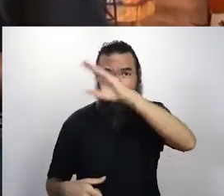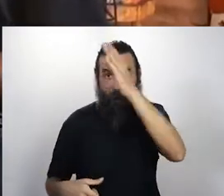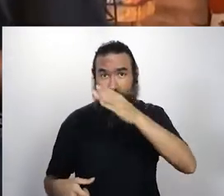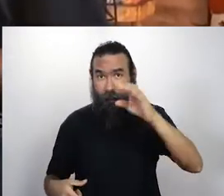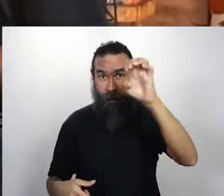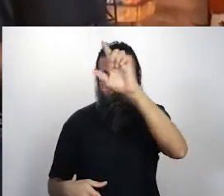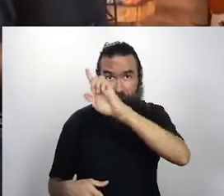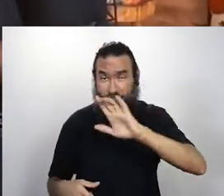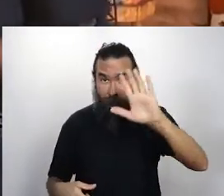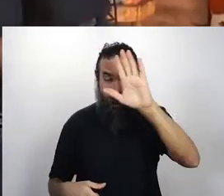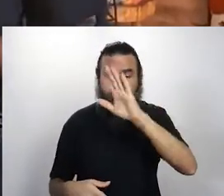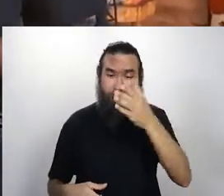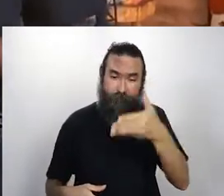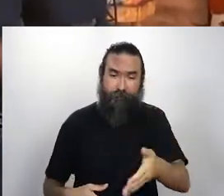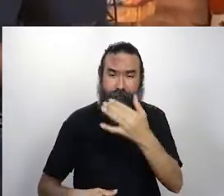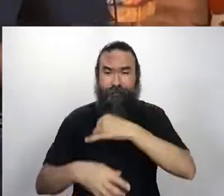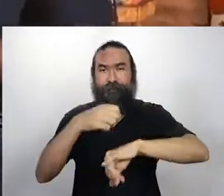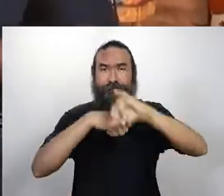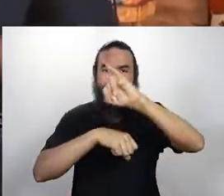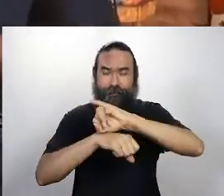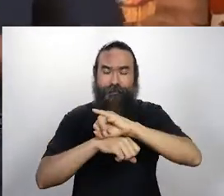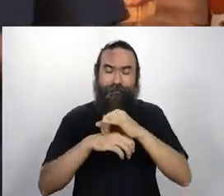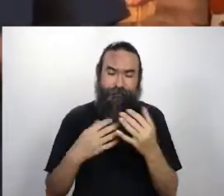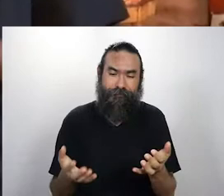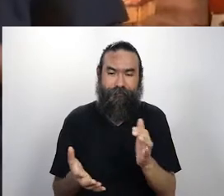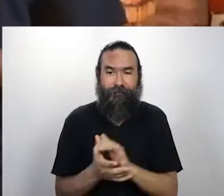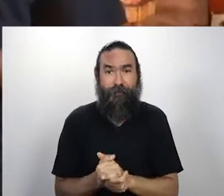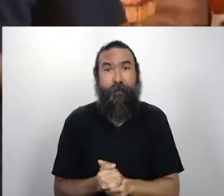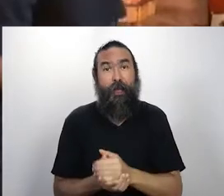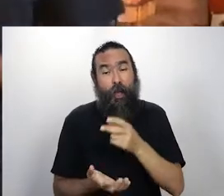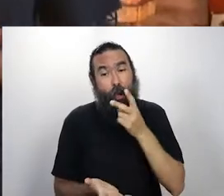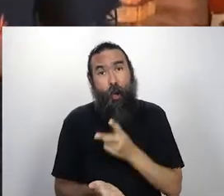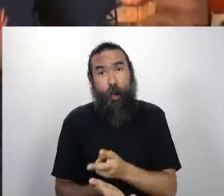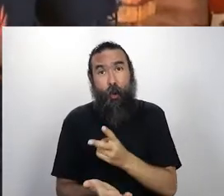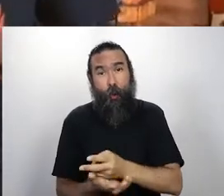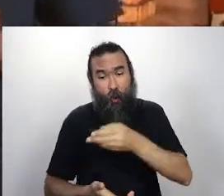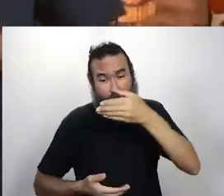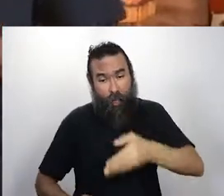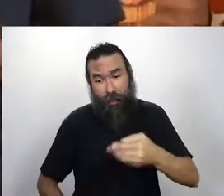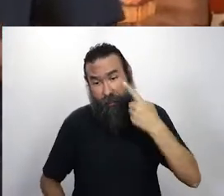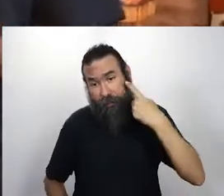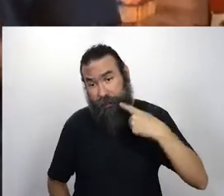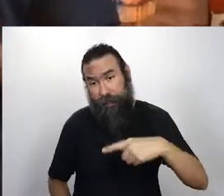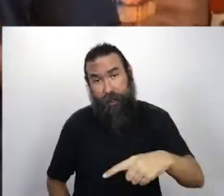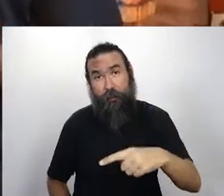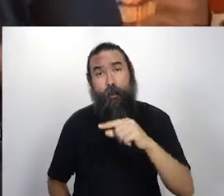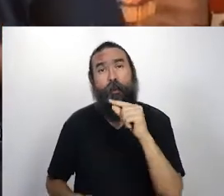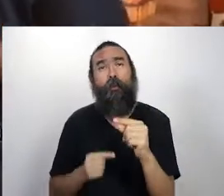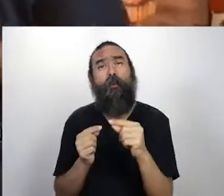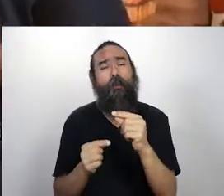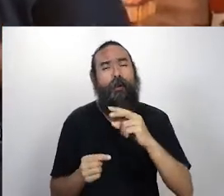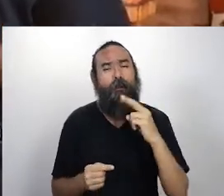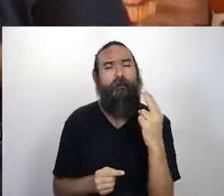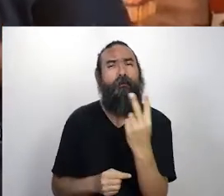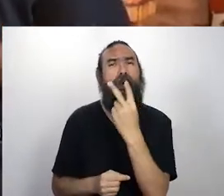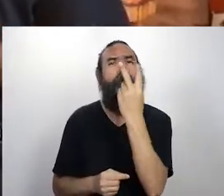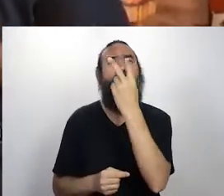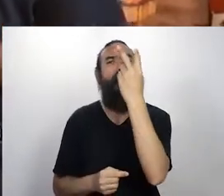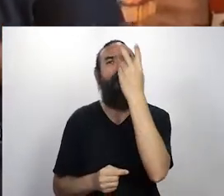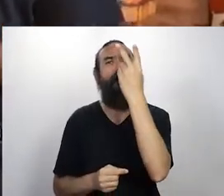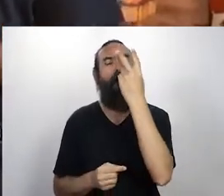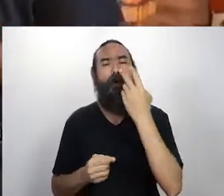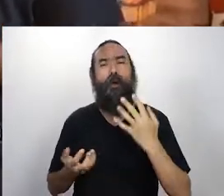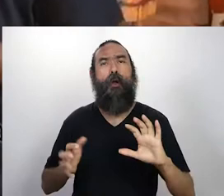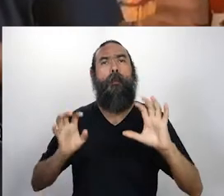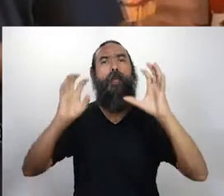né, Narelle? É isso mesmo. A gente aqui no virtual continua essa semana valorizando e homenageando os nossos